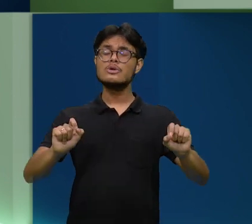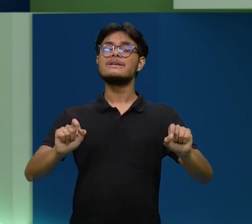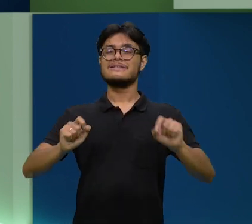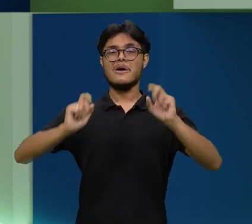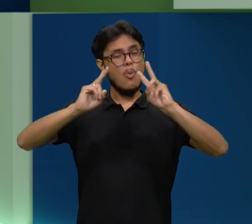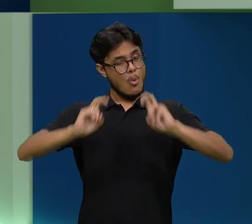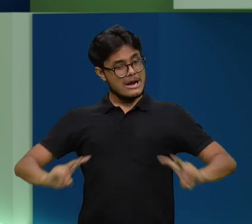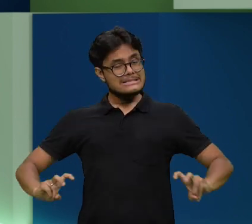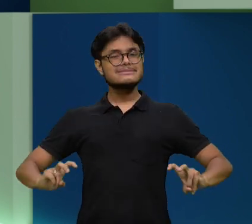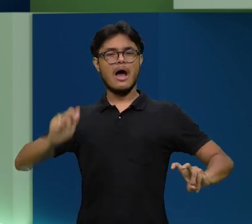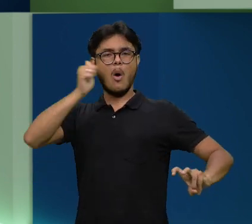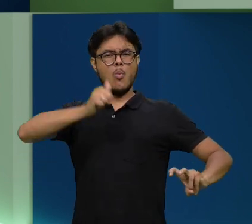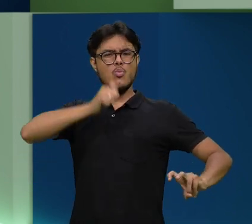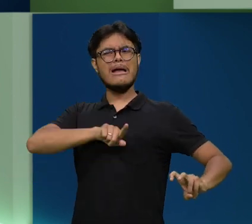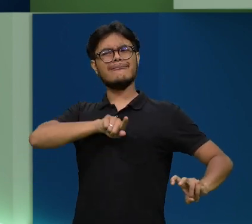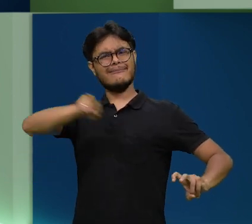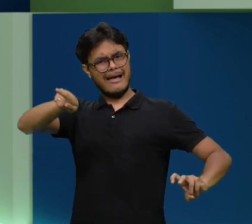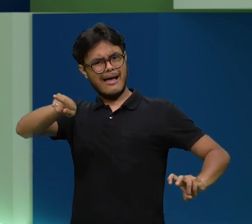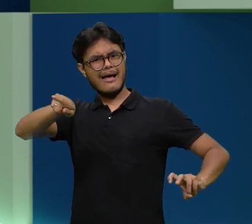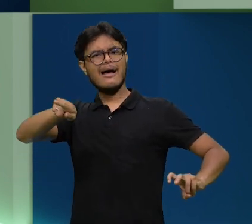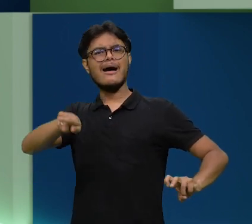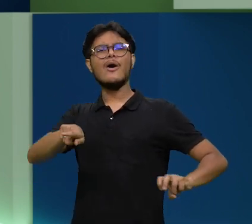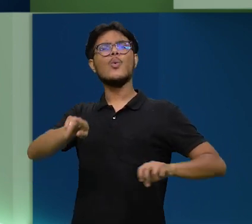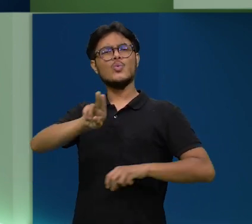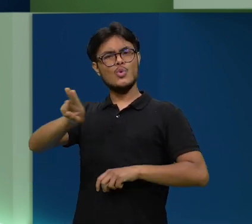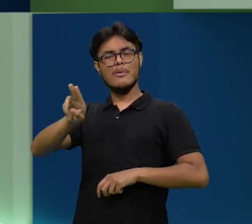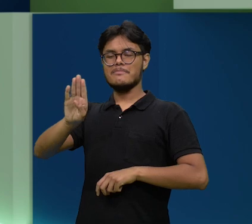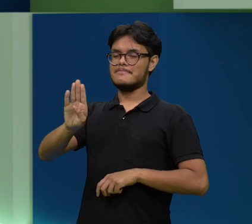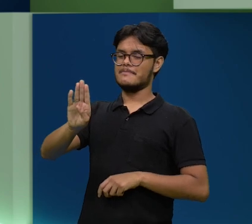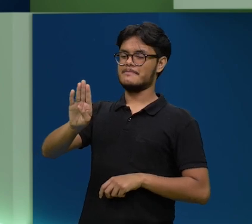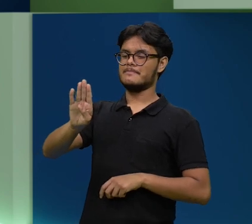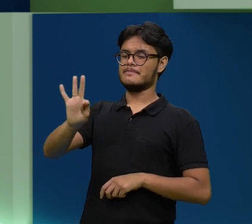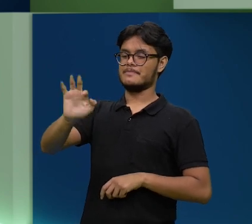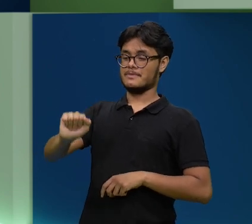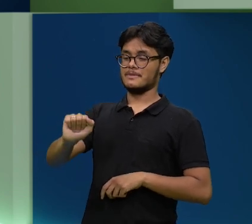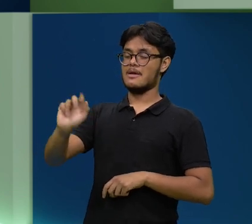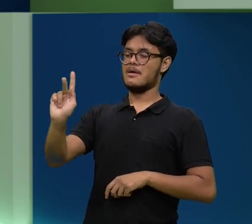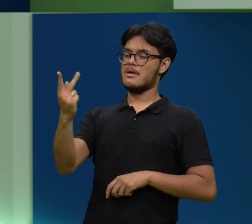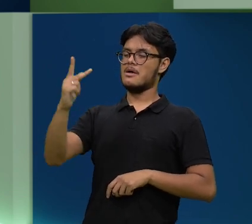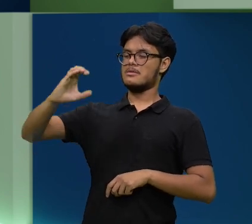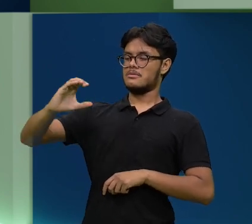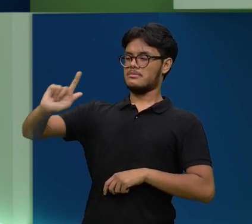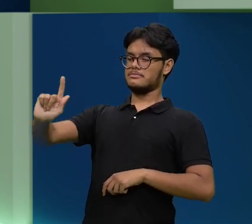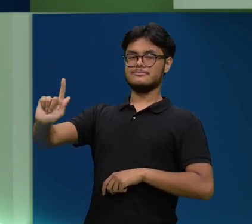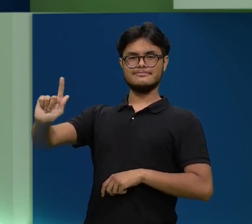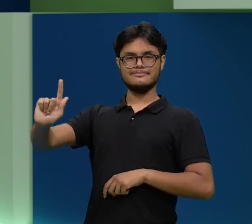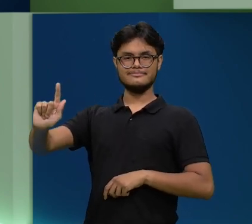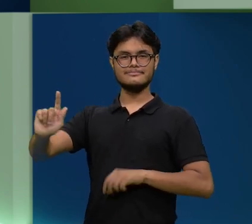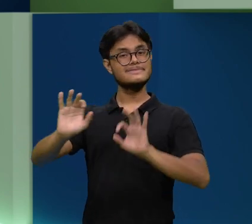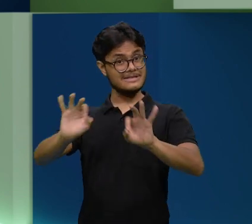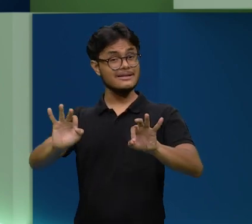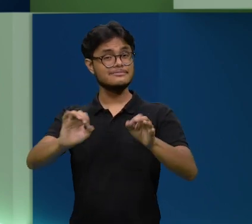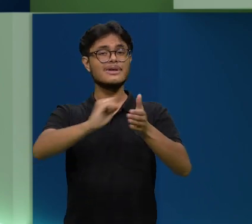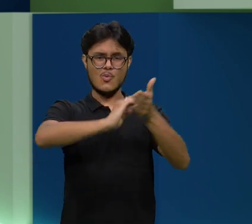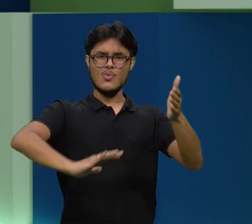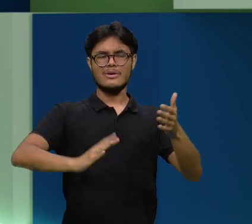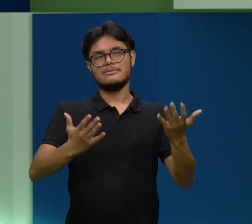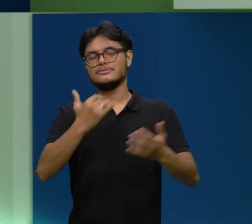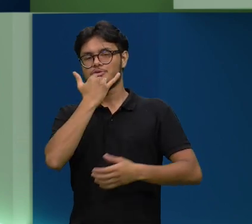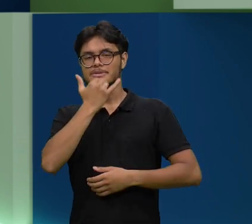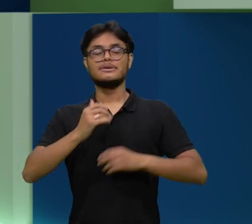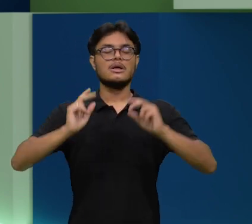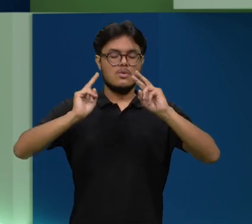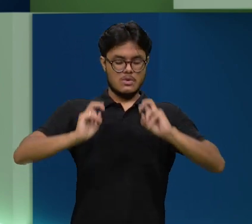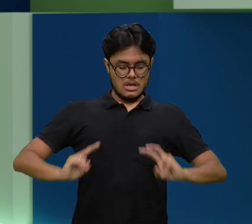de gravidez é chamado de beta-HCG. Né? Então, quando a mulher vai fazer o exame de gravidez, ela vai